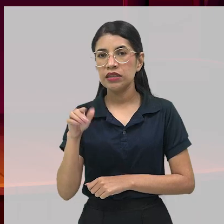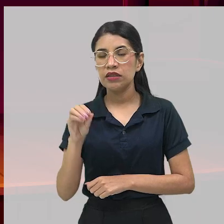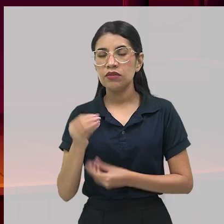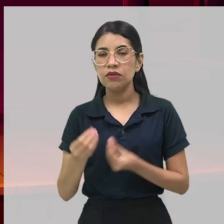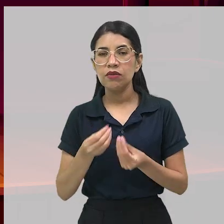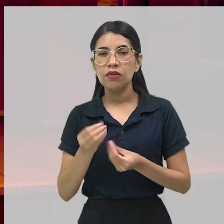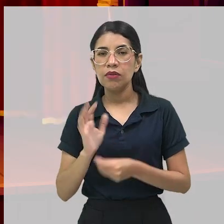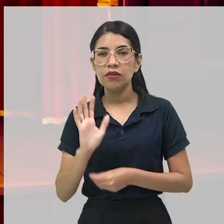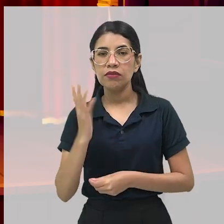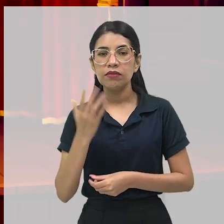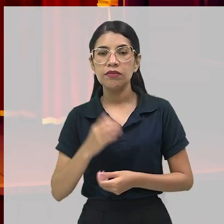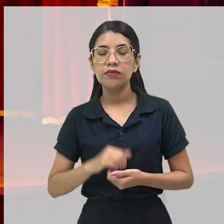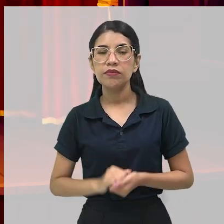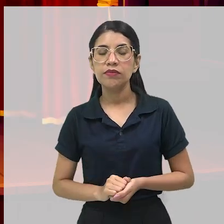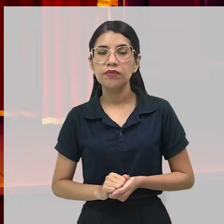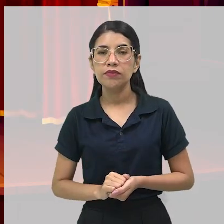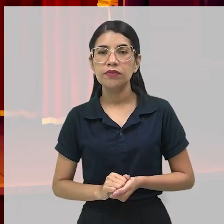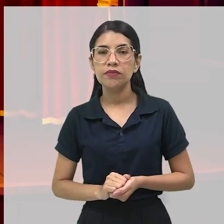menos como funciona?